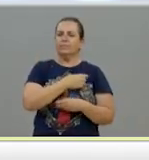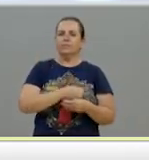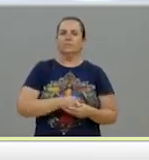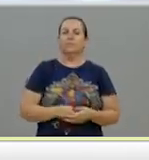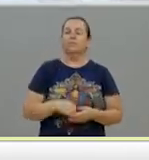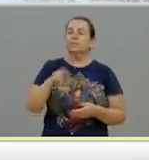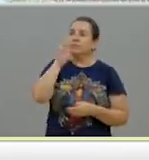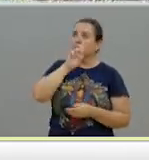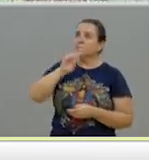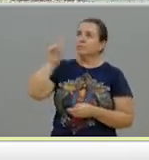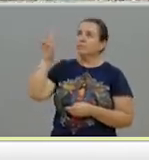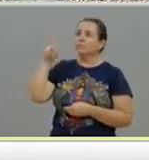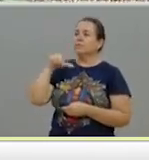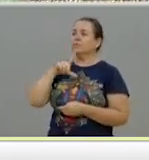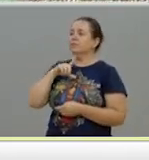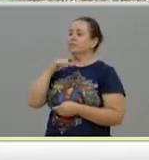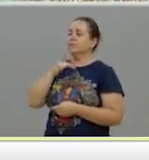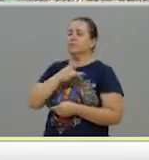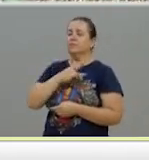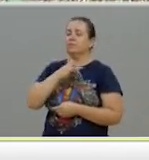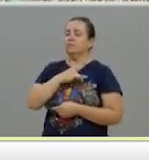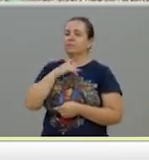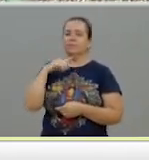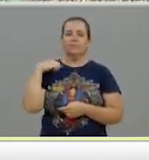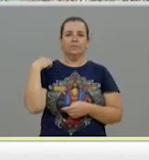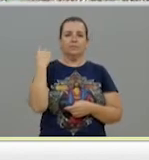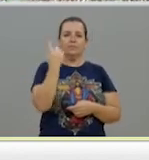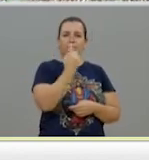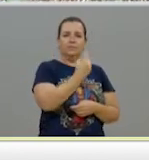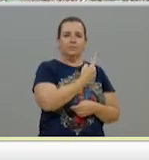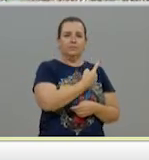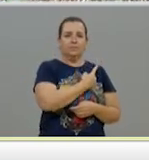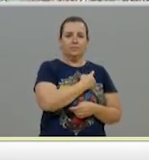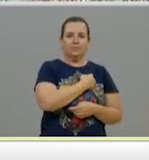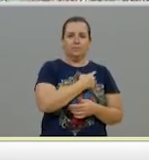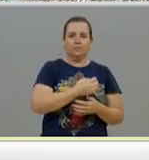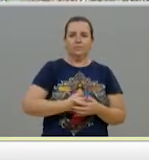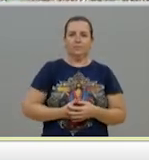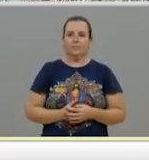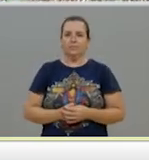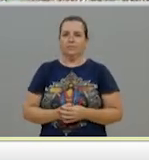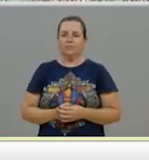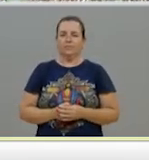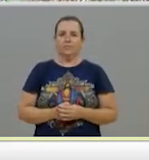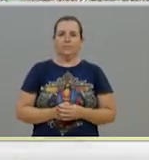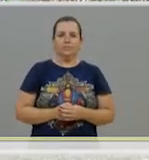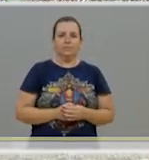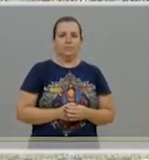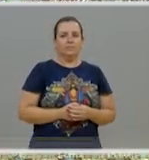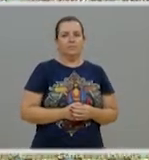nós. Senhor, tende piedade de